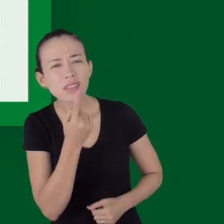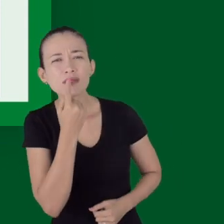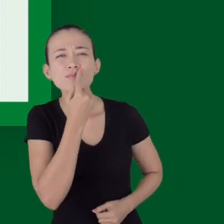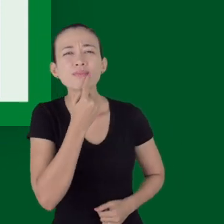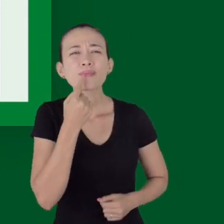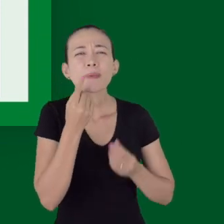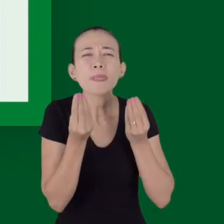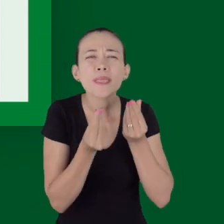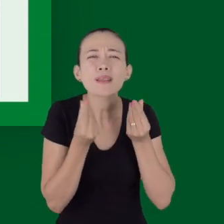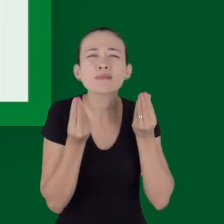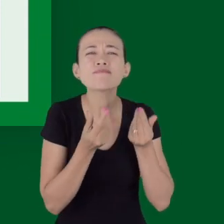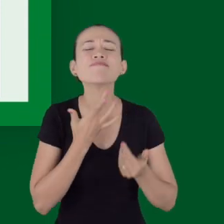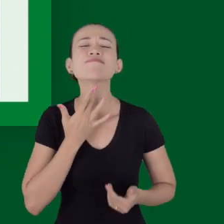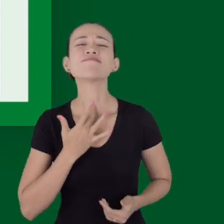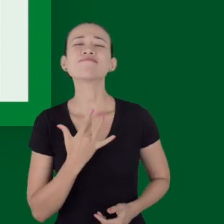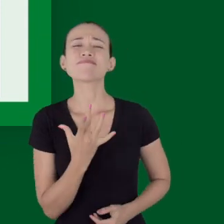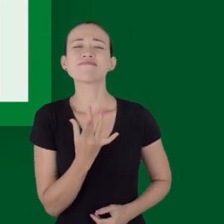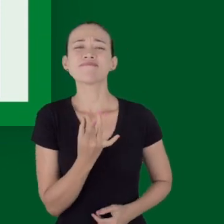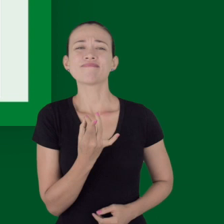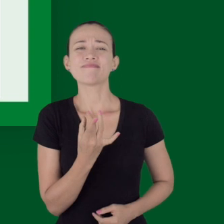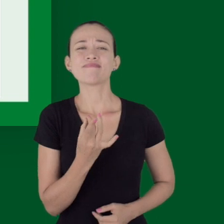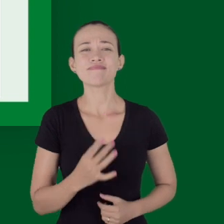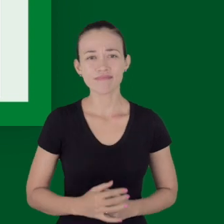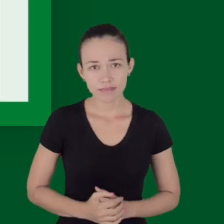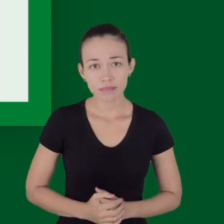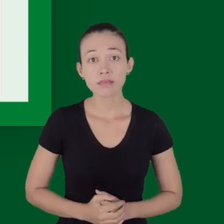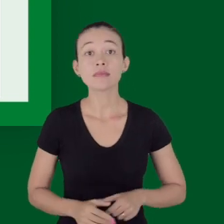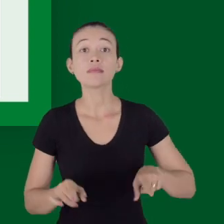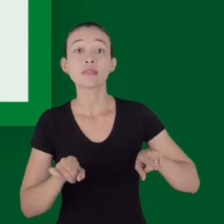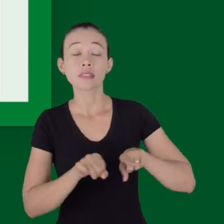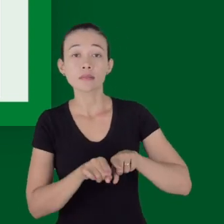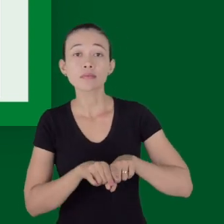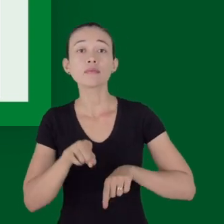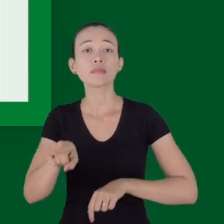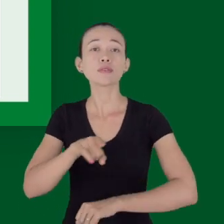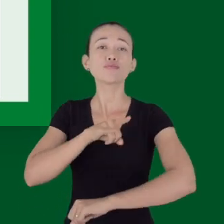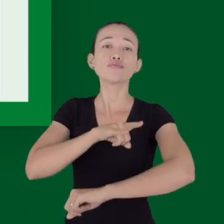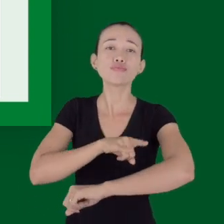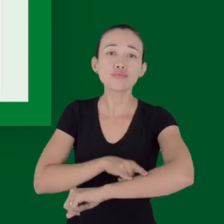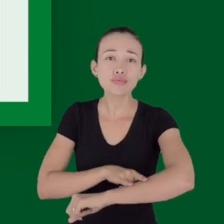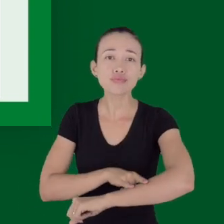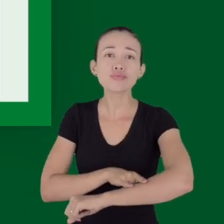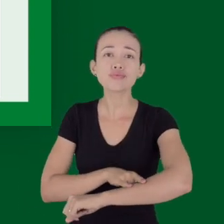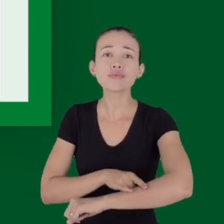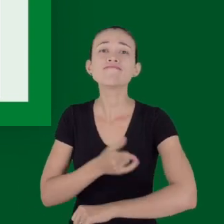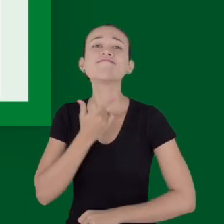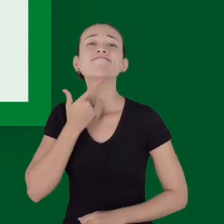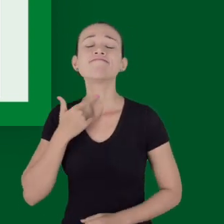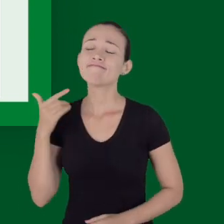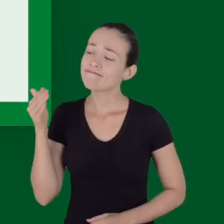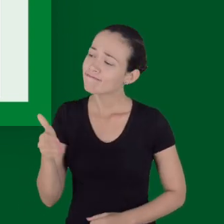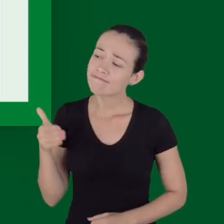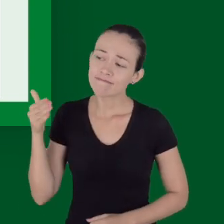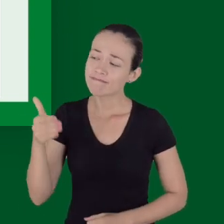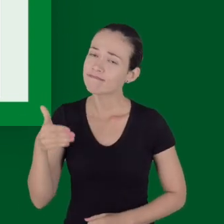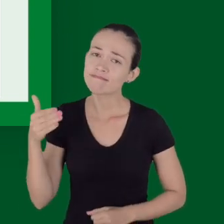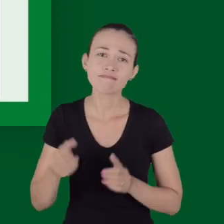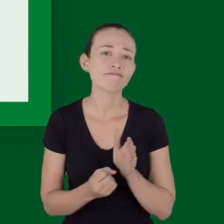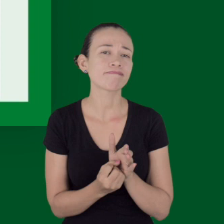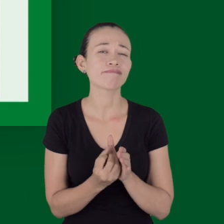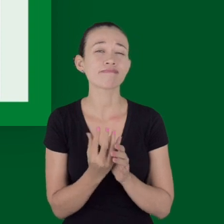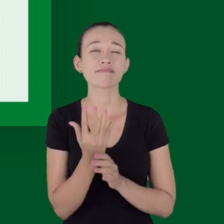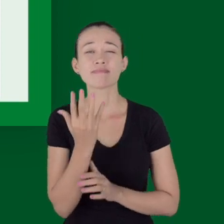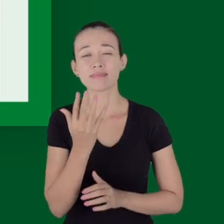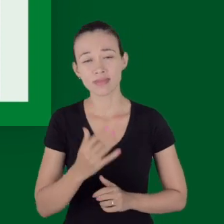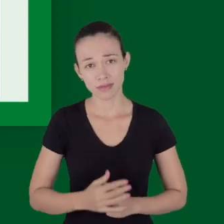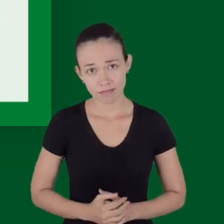Os sinais e sintomas mais comuns são boca seca, sede excessiva, aumento da frequência de